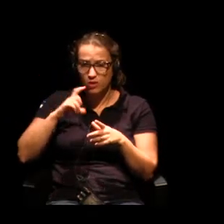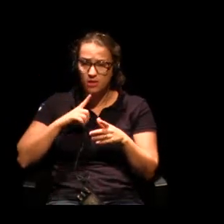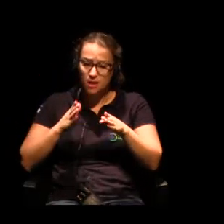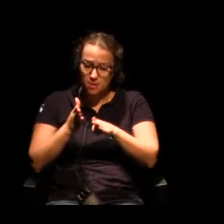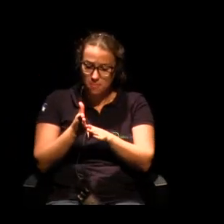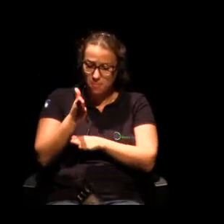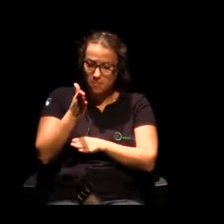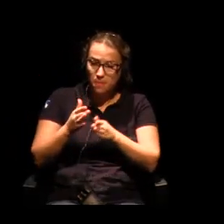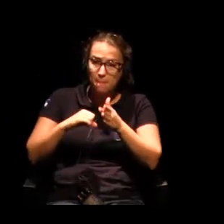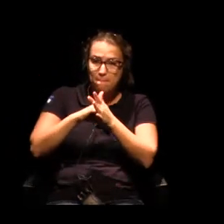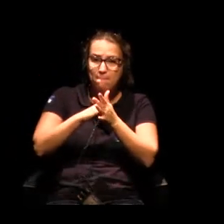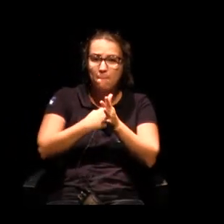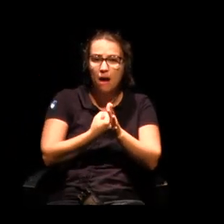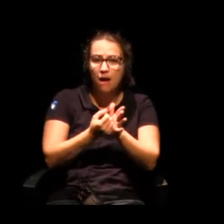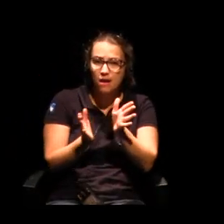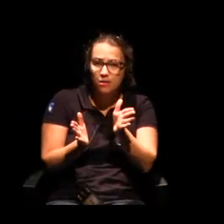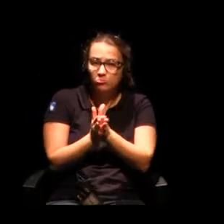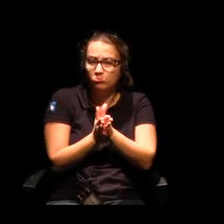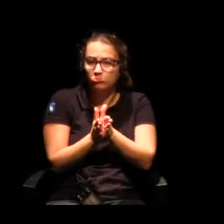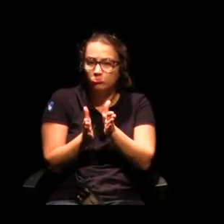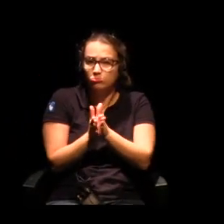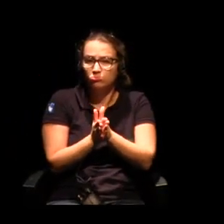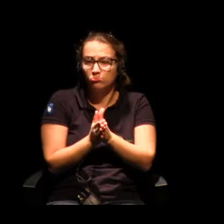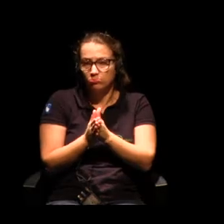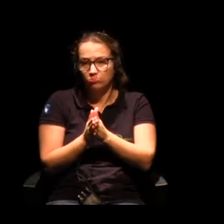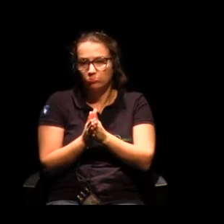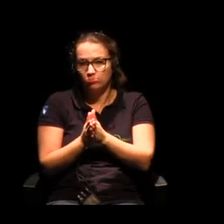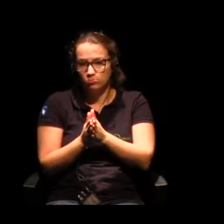temos a barreira